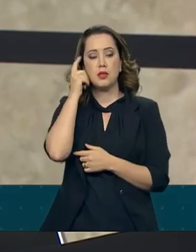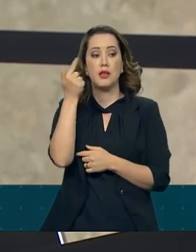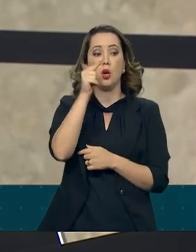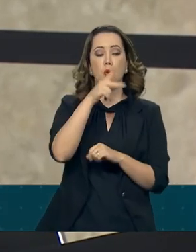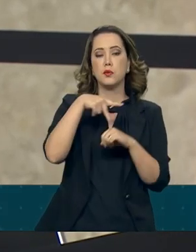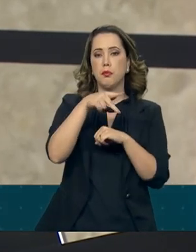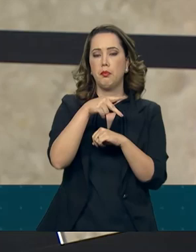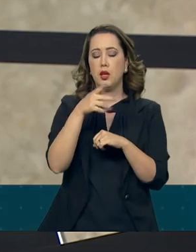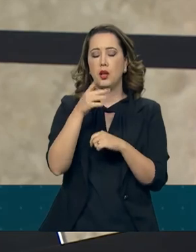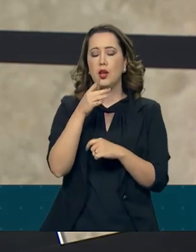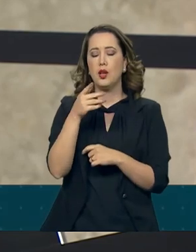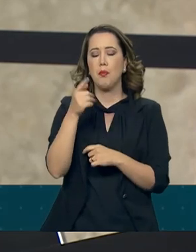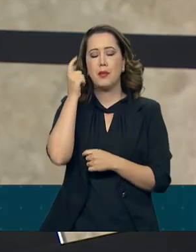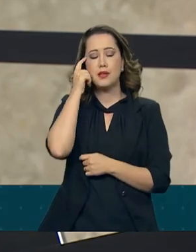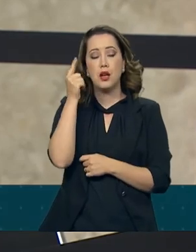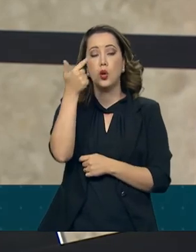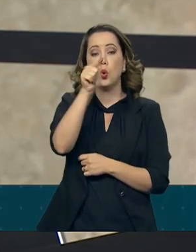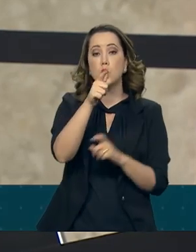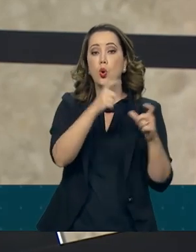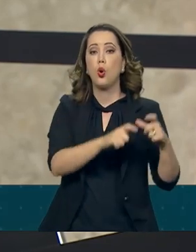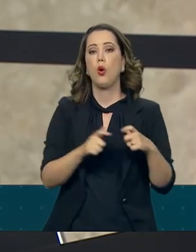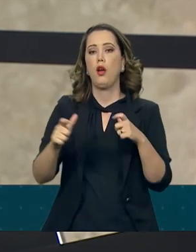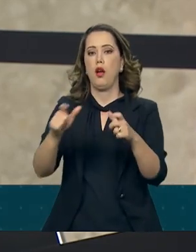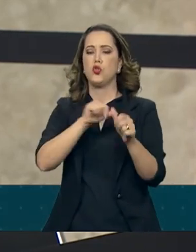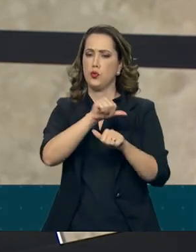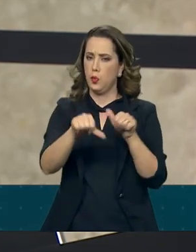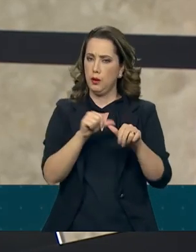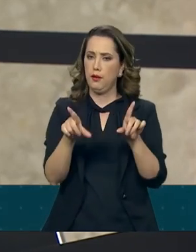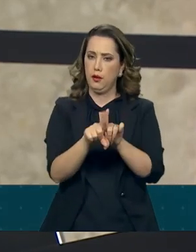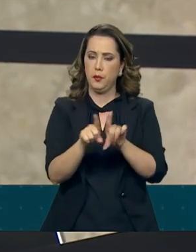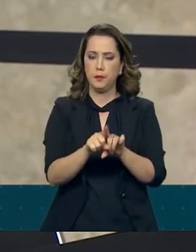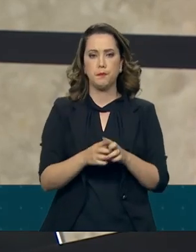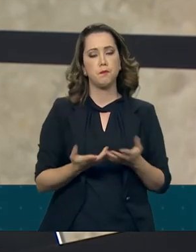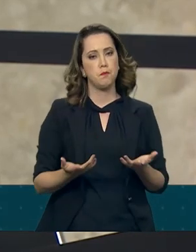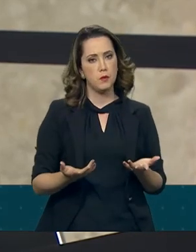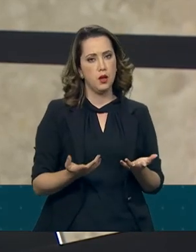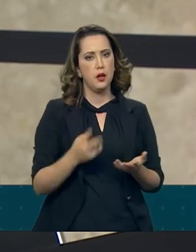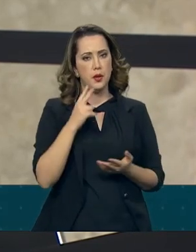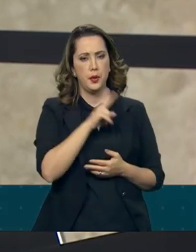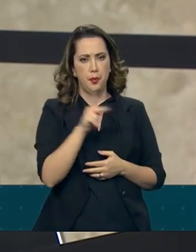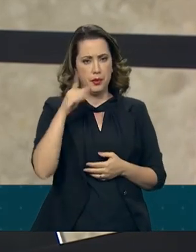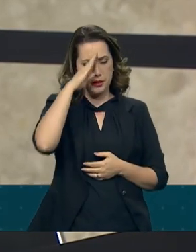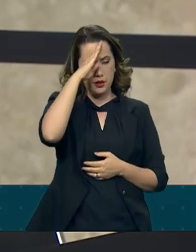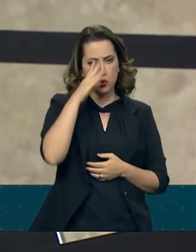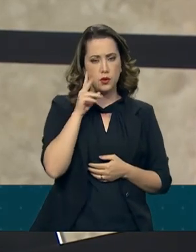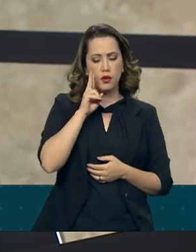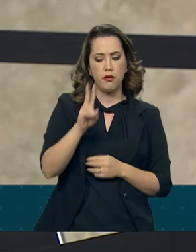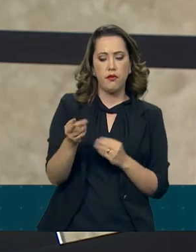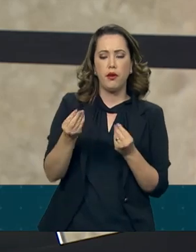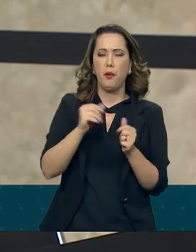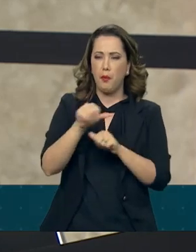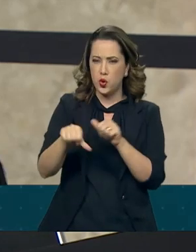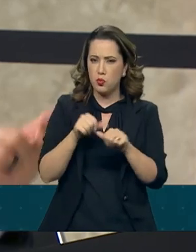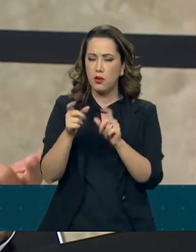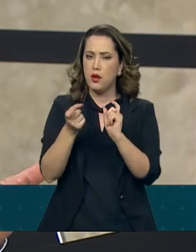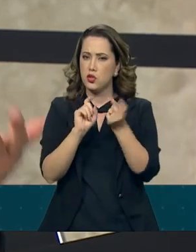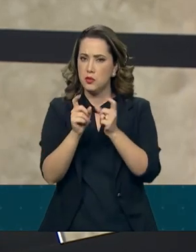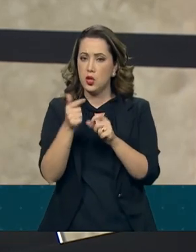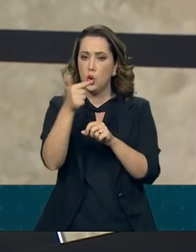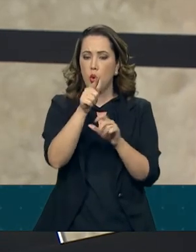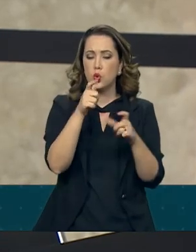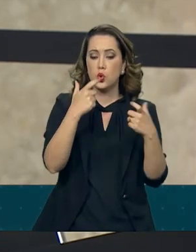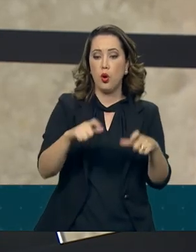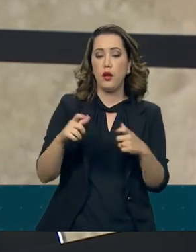é se o governo avalia a possibilidade é de reavaliar é essa gestão em outros